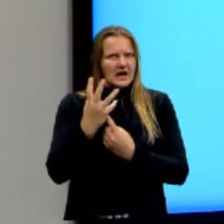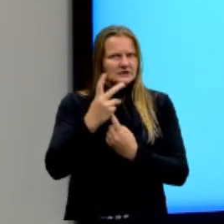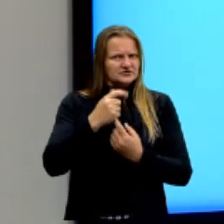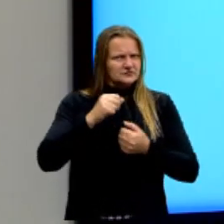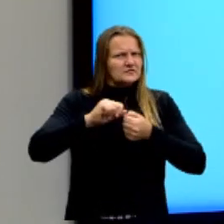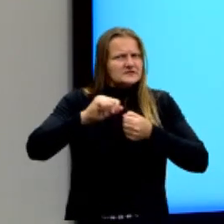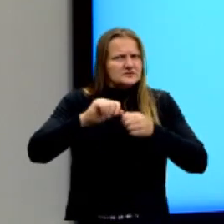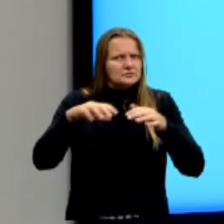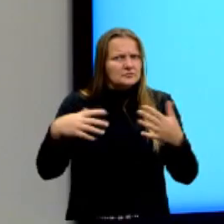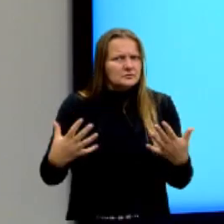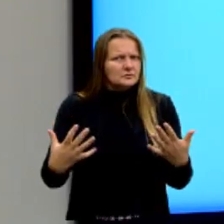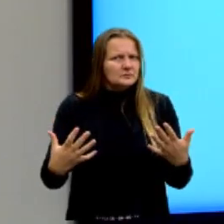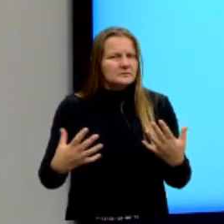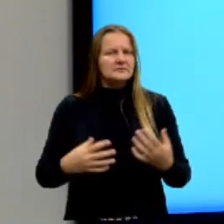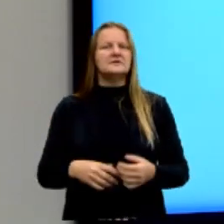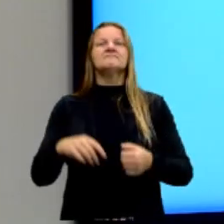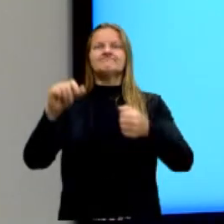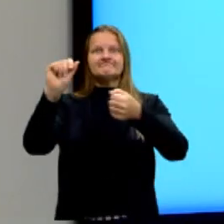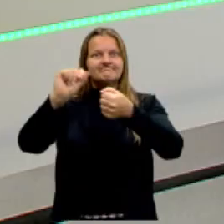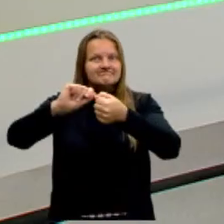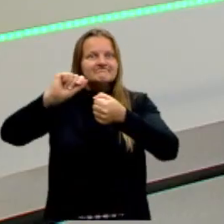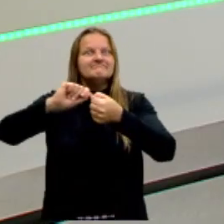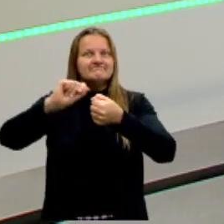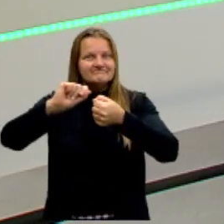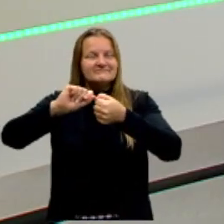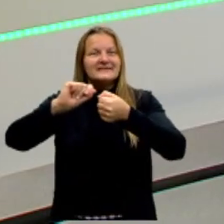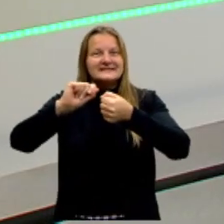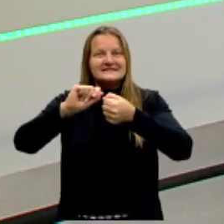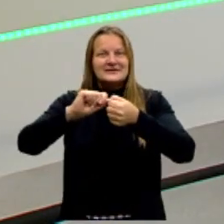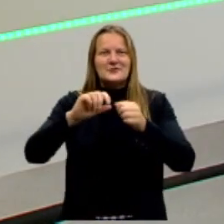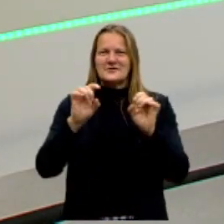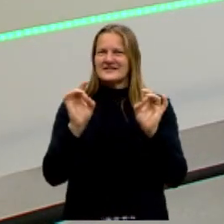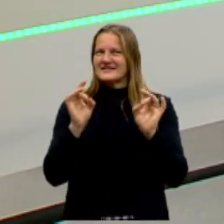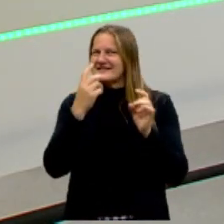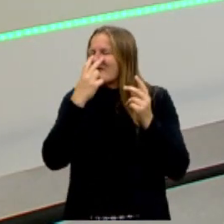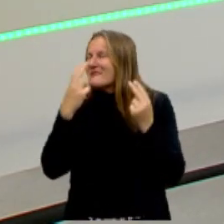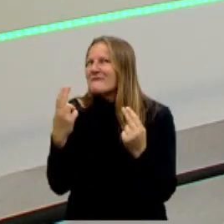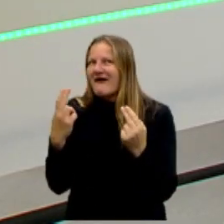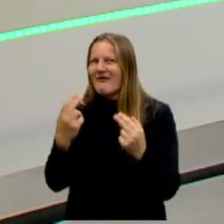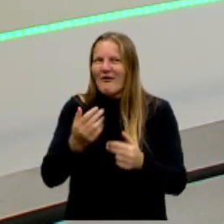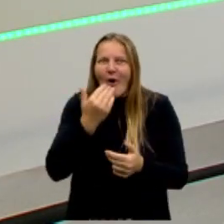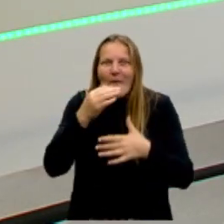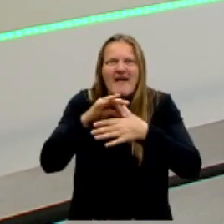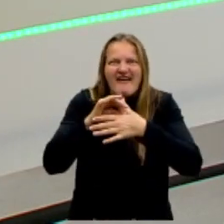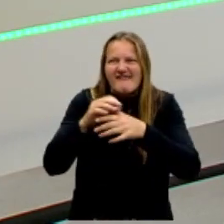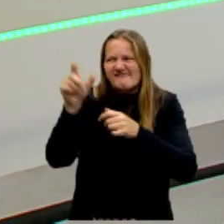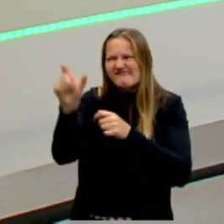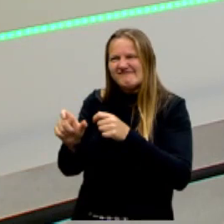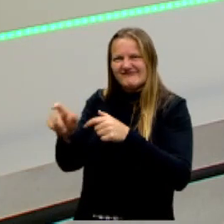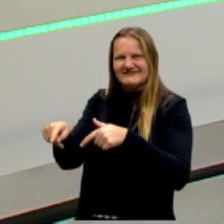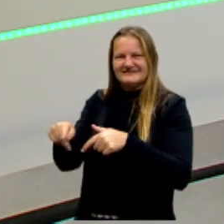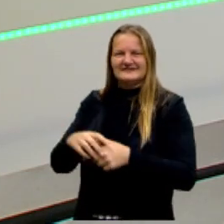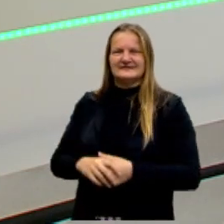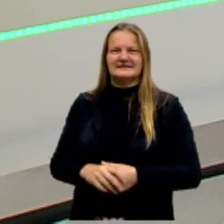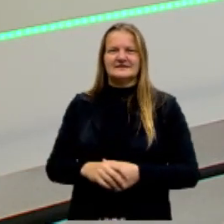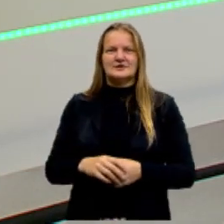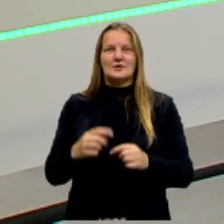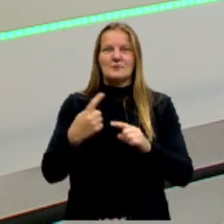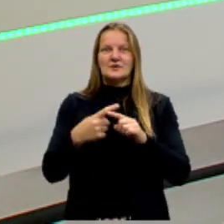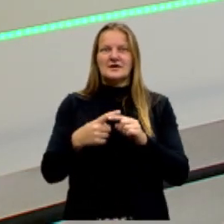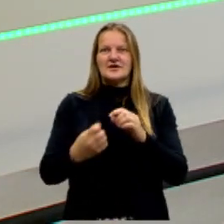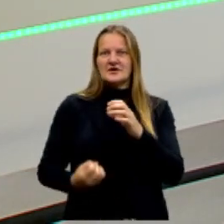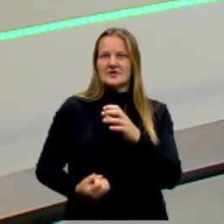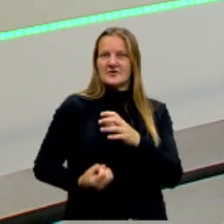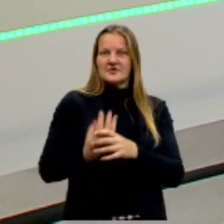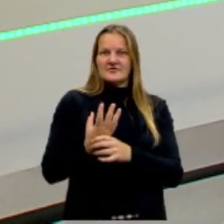faziam isso faziam mas não literalmente lá como faziam Eles